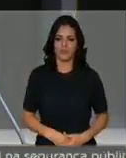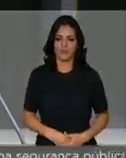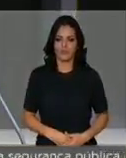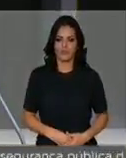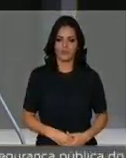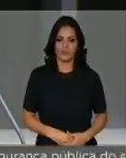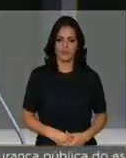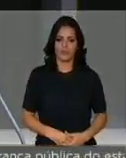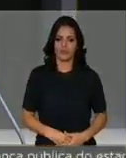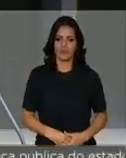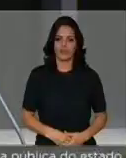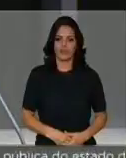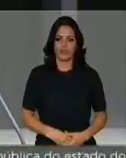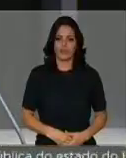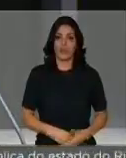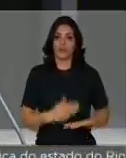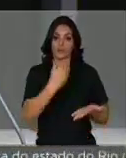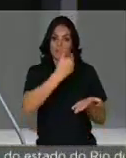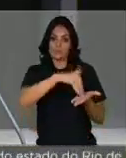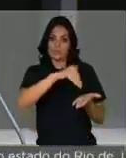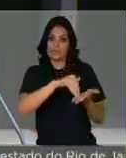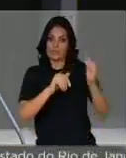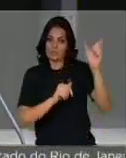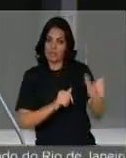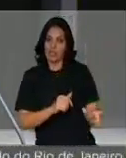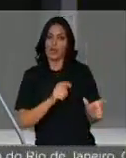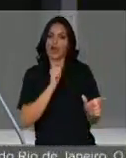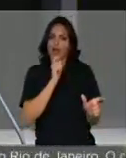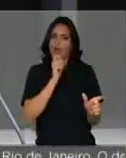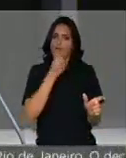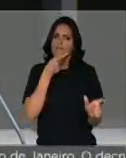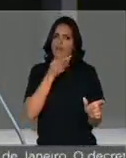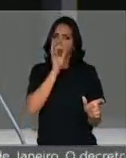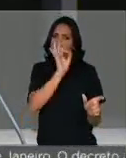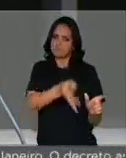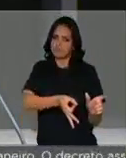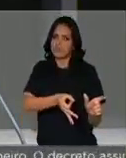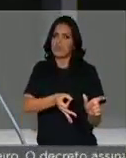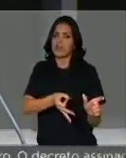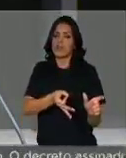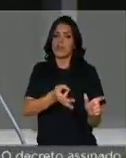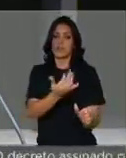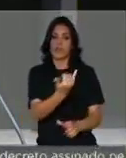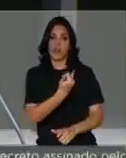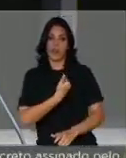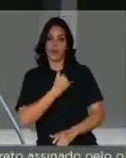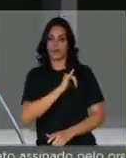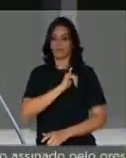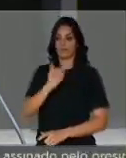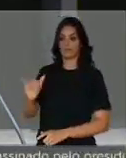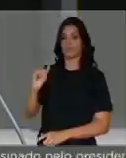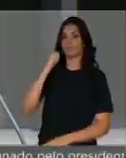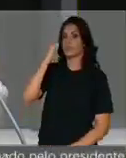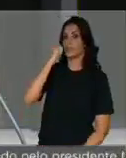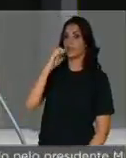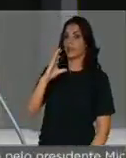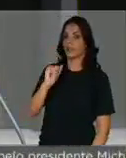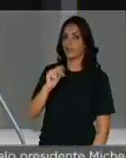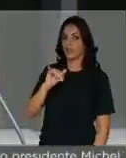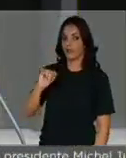O titular afirmou, nos fez essa afirmação, a mim, ao senador Capi, e nós